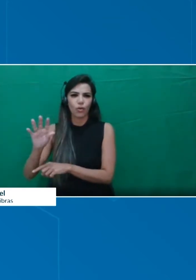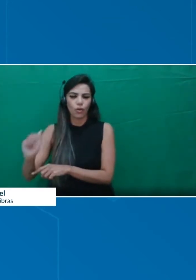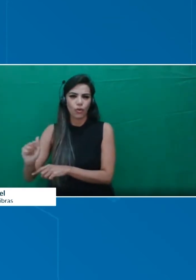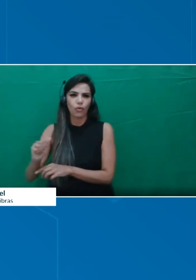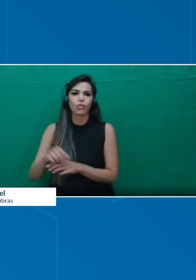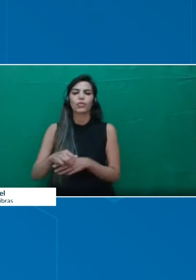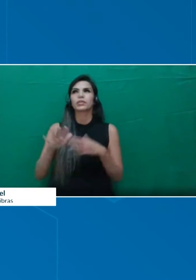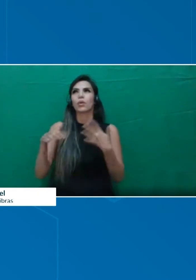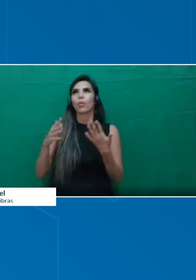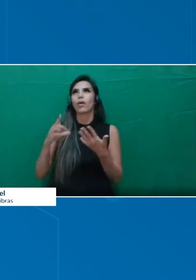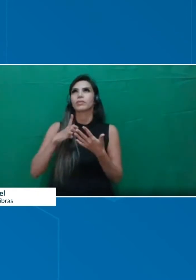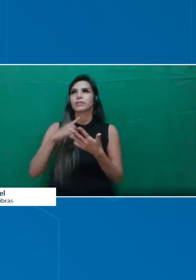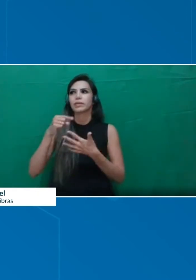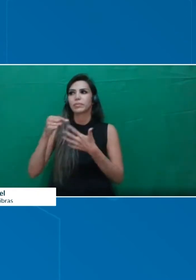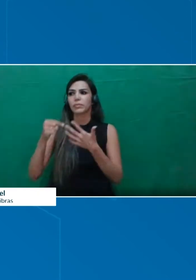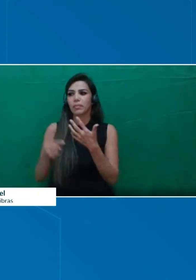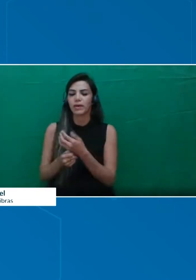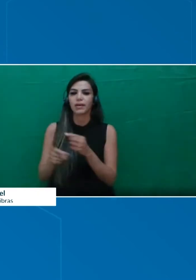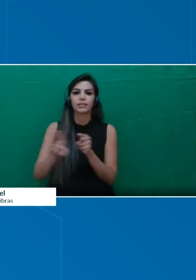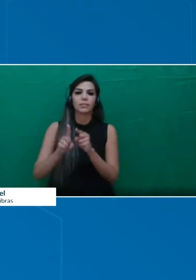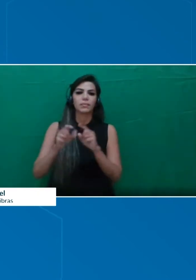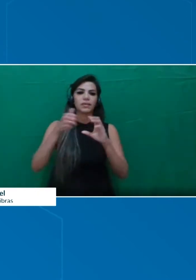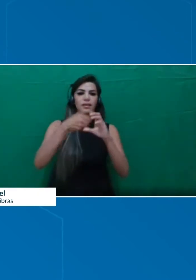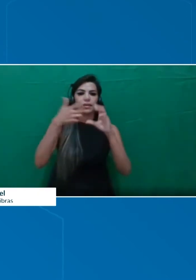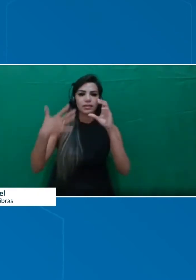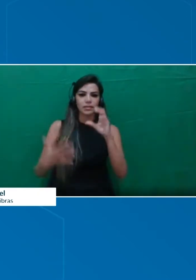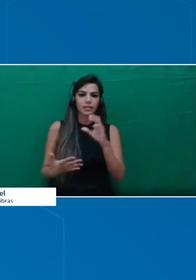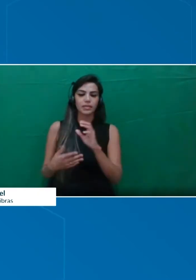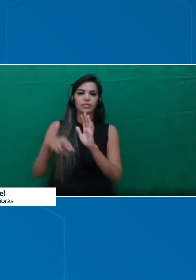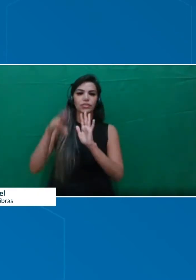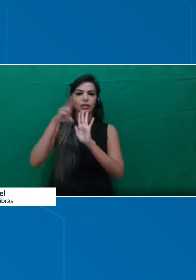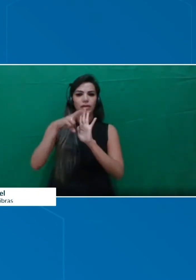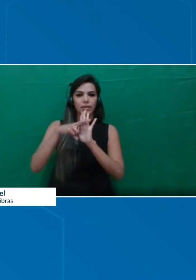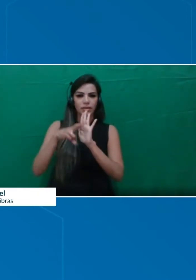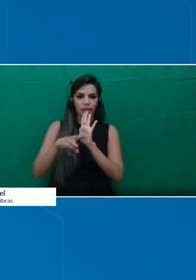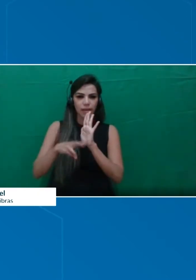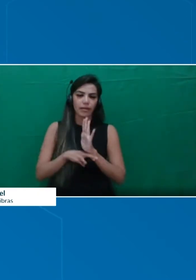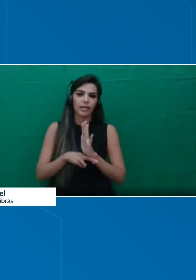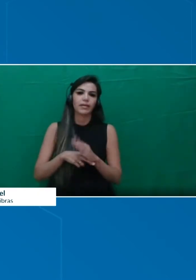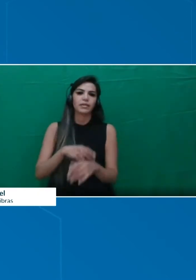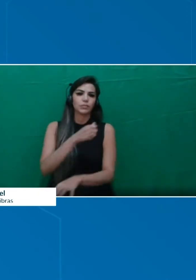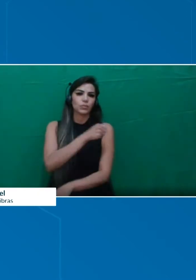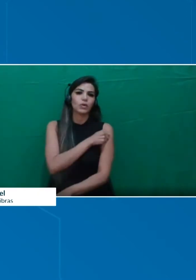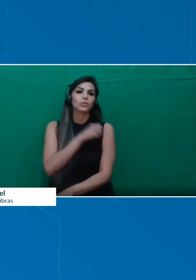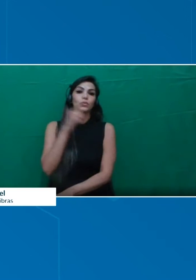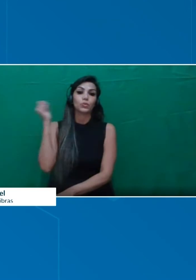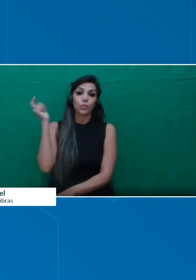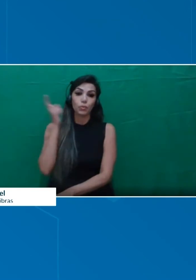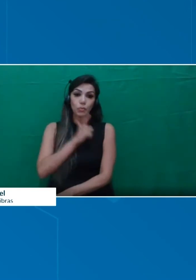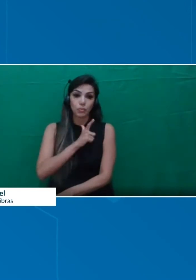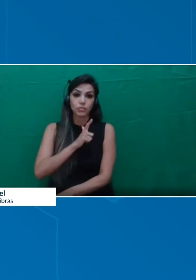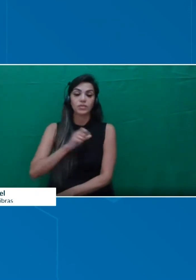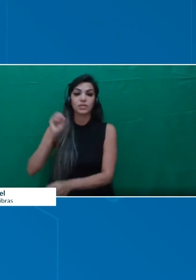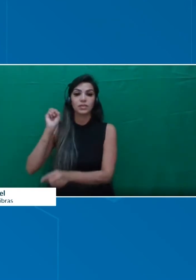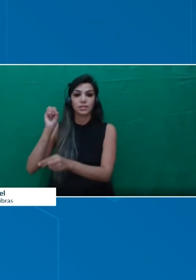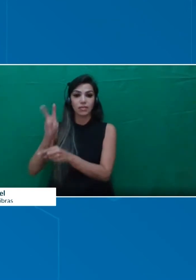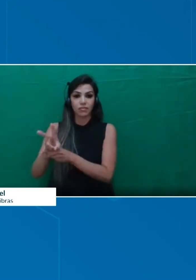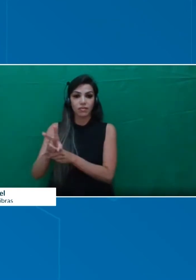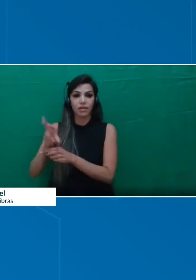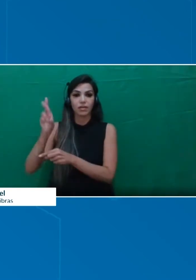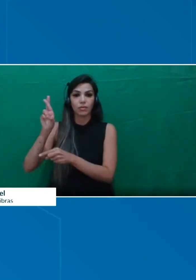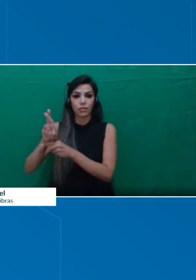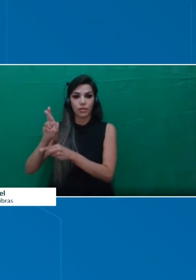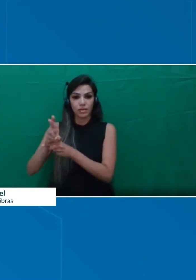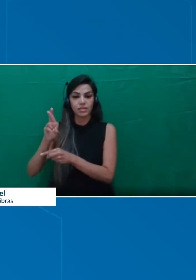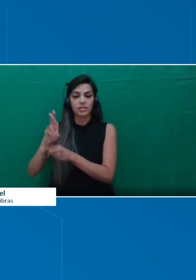são as características, né, e as exigências para que um estudante possa pleitear uma vaga a partir da perspectiva